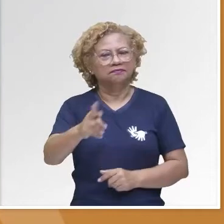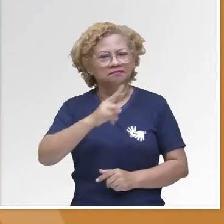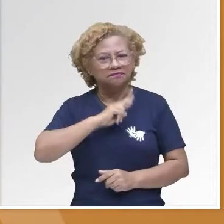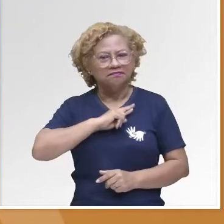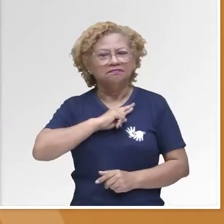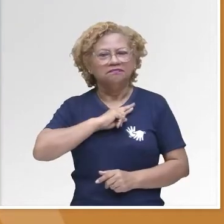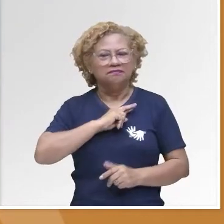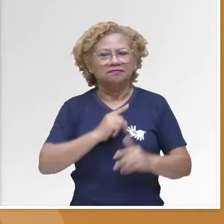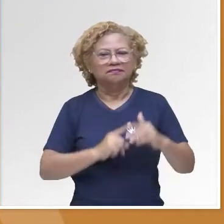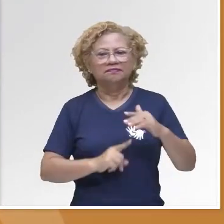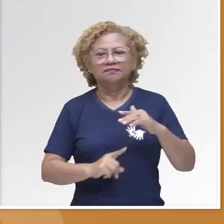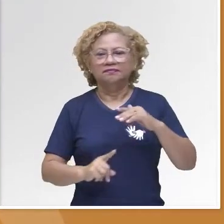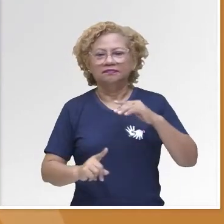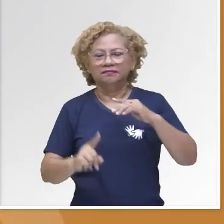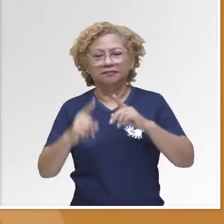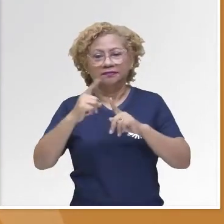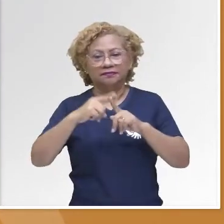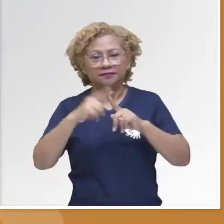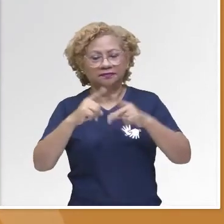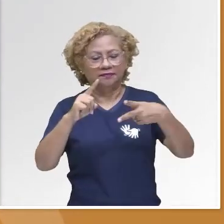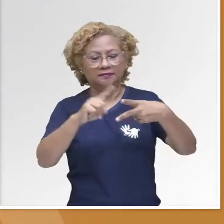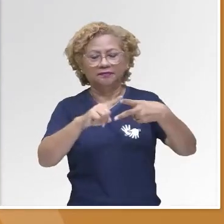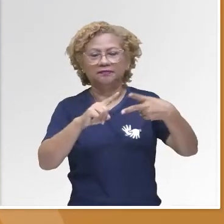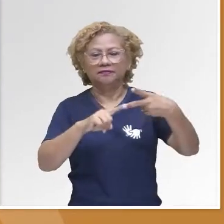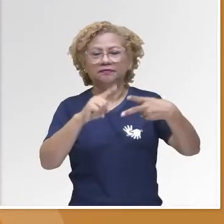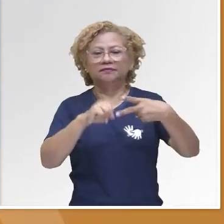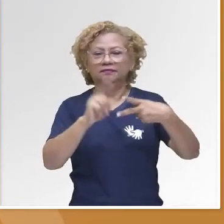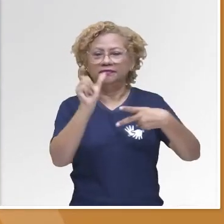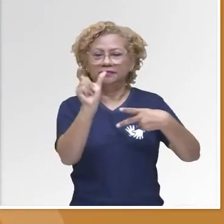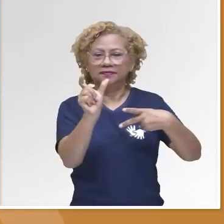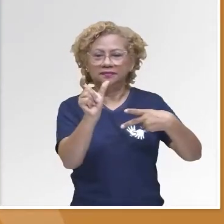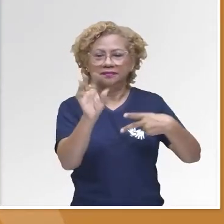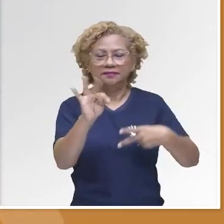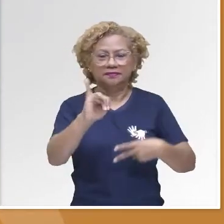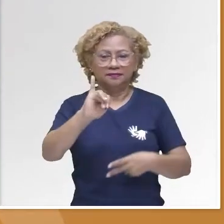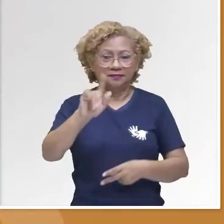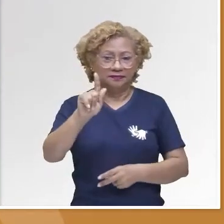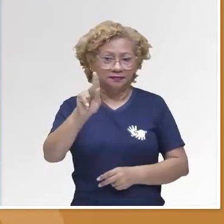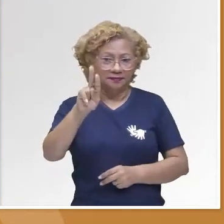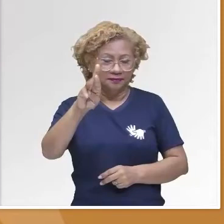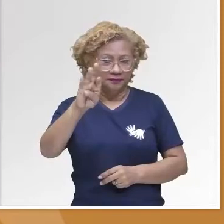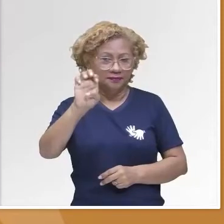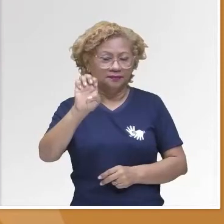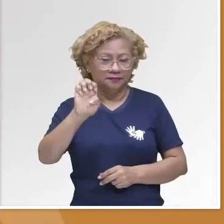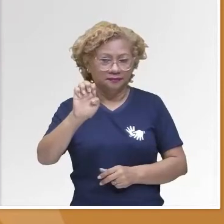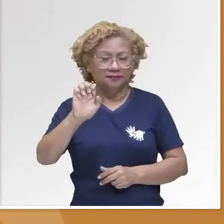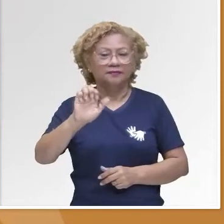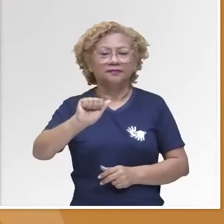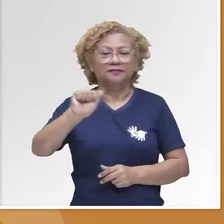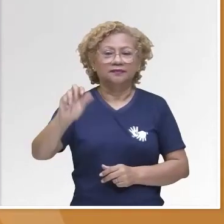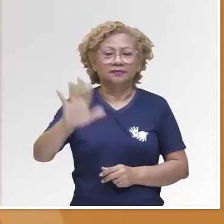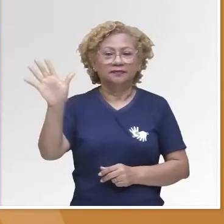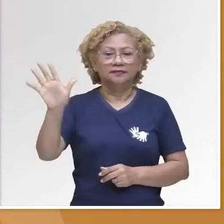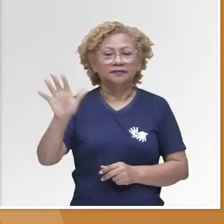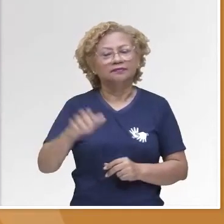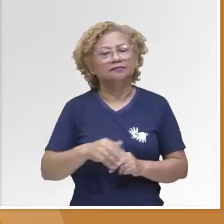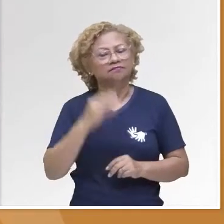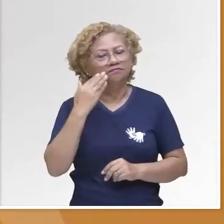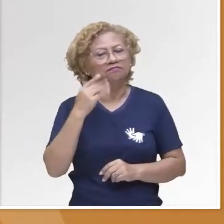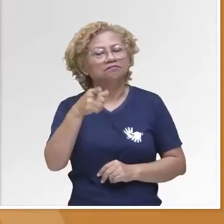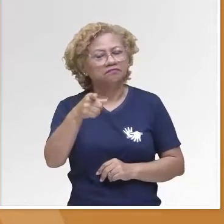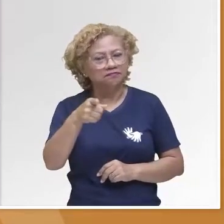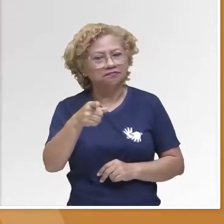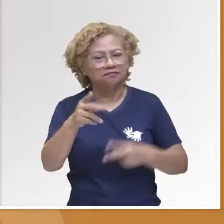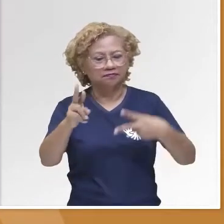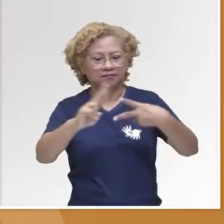falando, né, sobre os tigres asiáticos. A gente deixou aí esse questionamento, né, para vocês, relação entre tigre